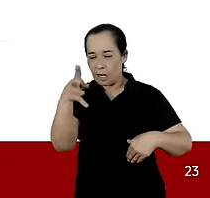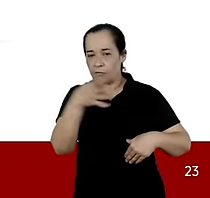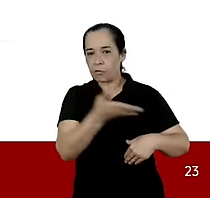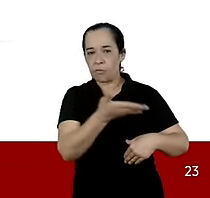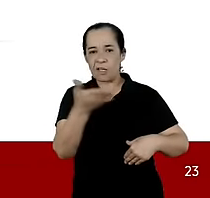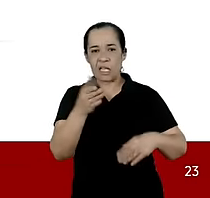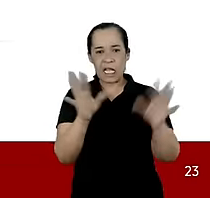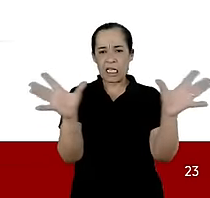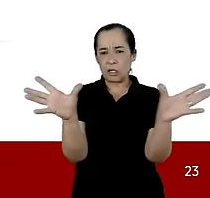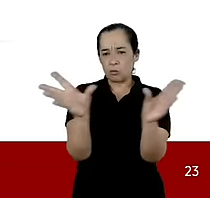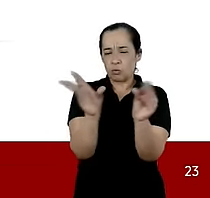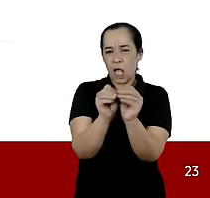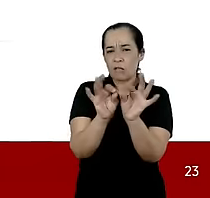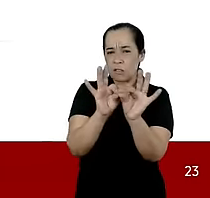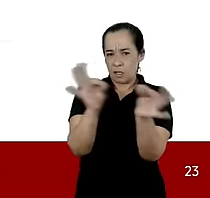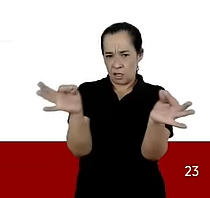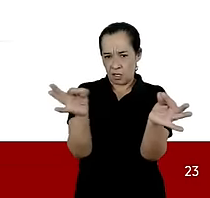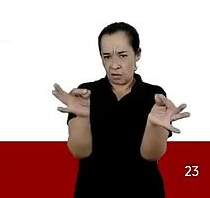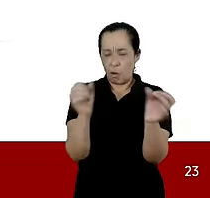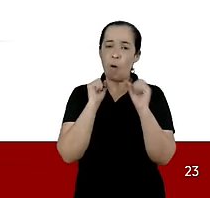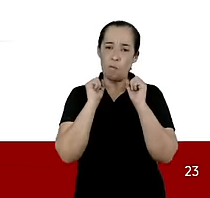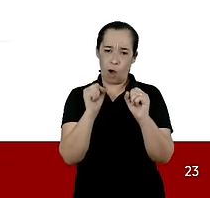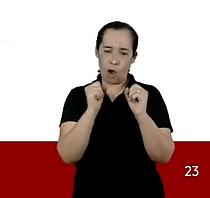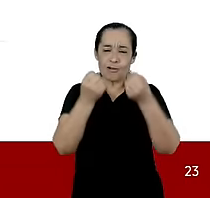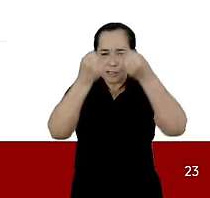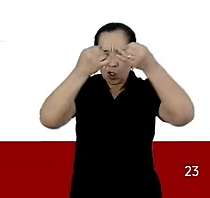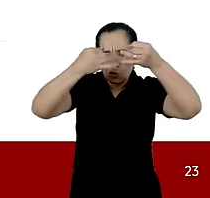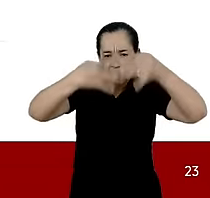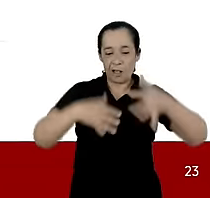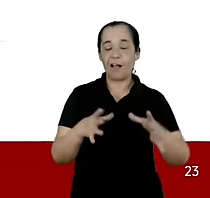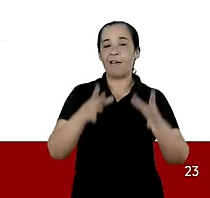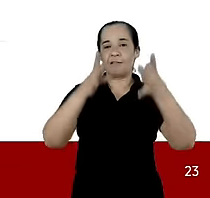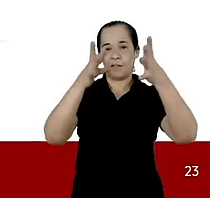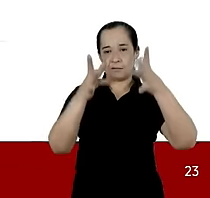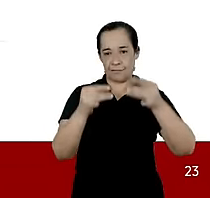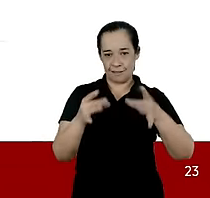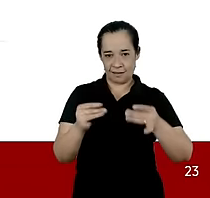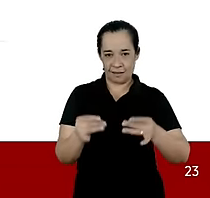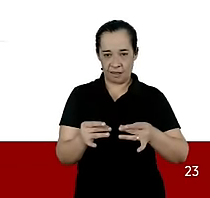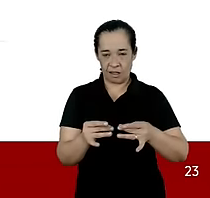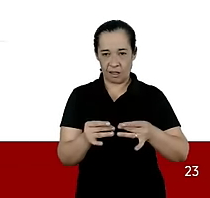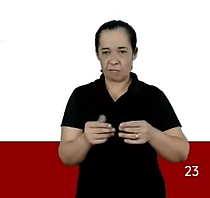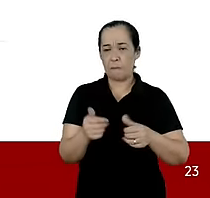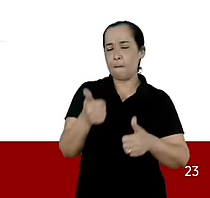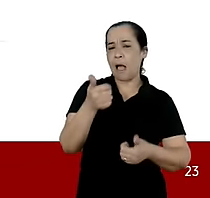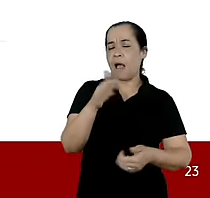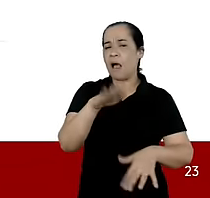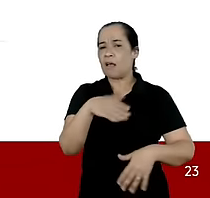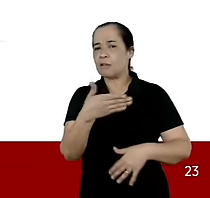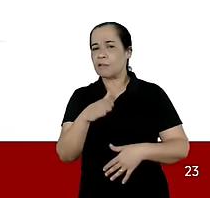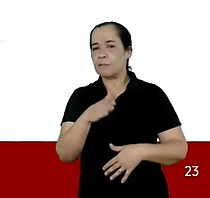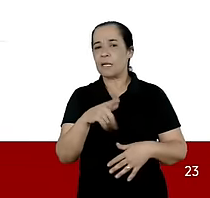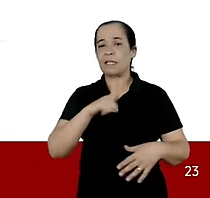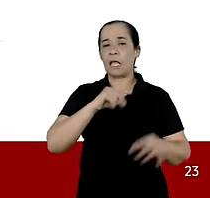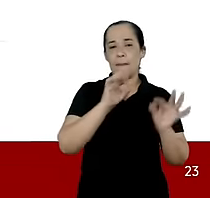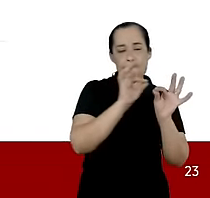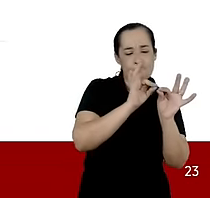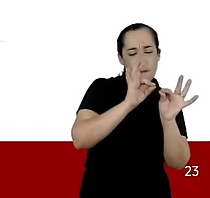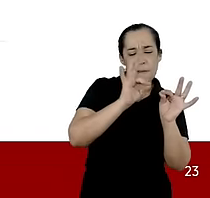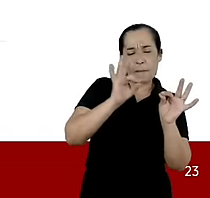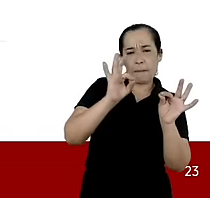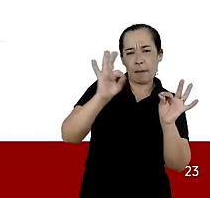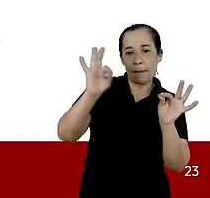a gente pode né aprofundar muito é na média e a gente tem ali a a linha tracejada vermelha na